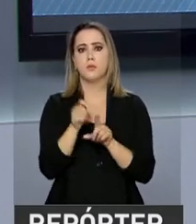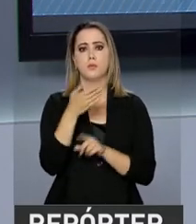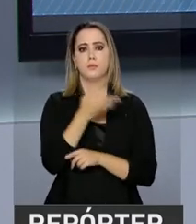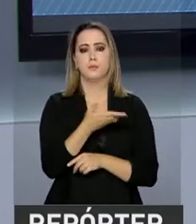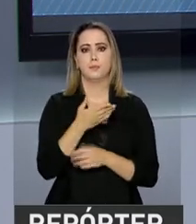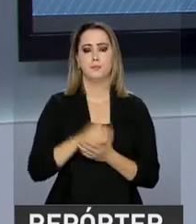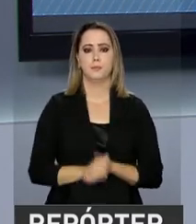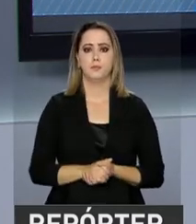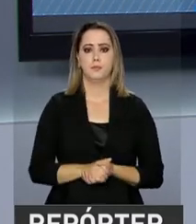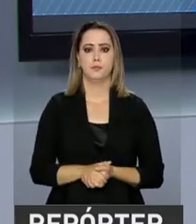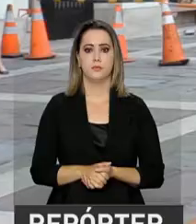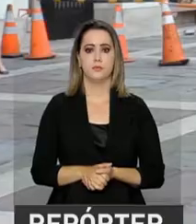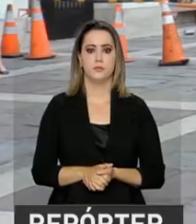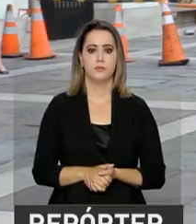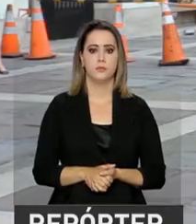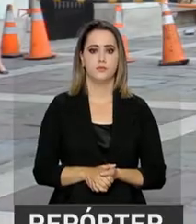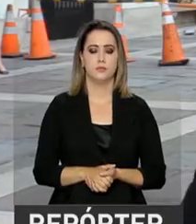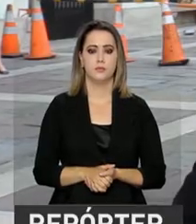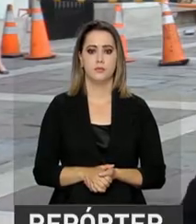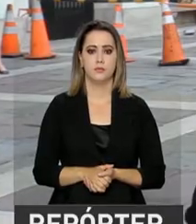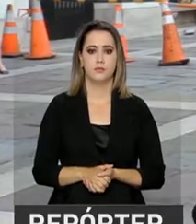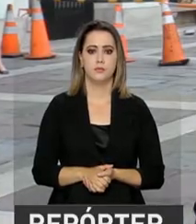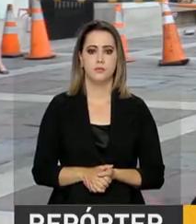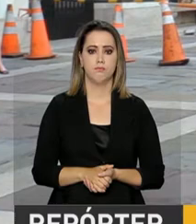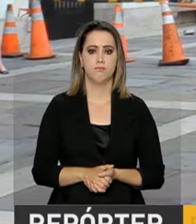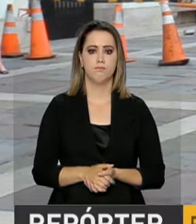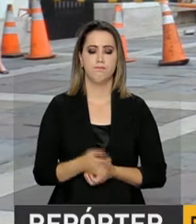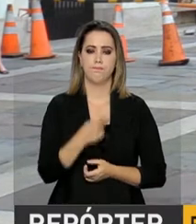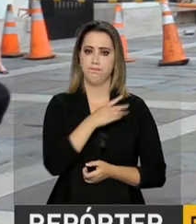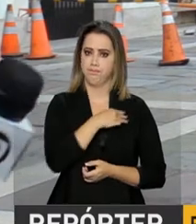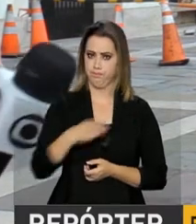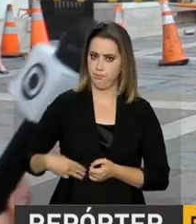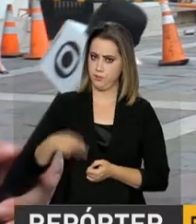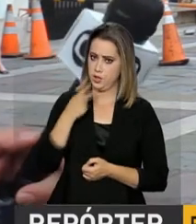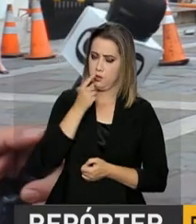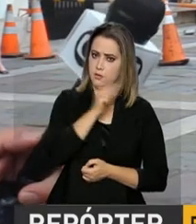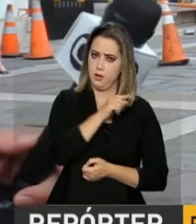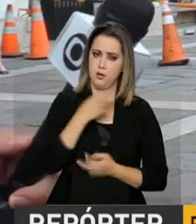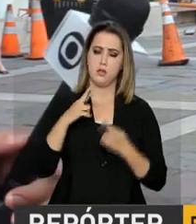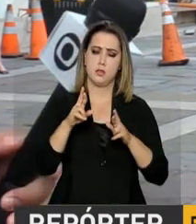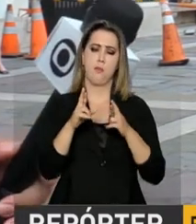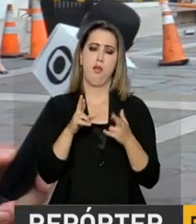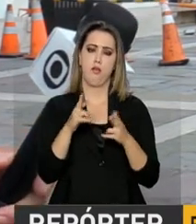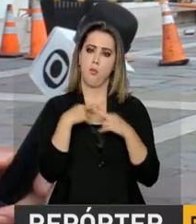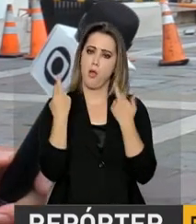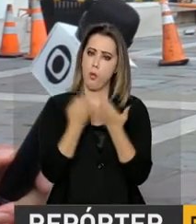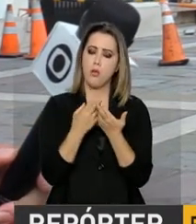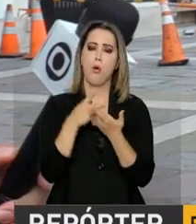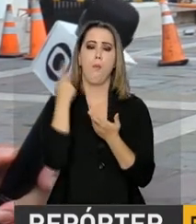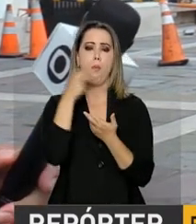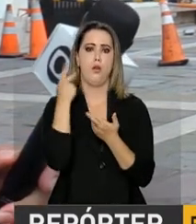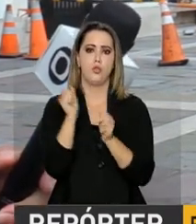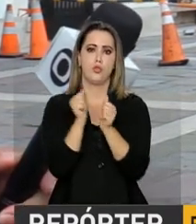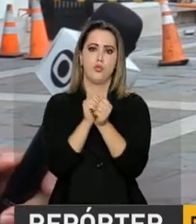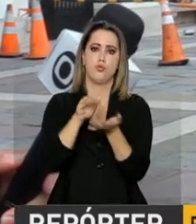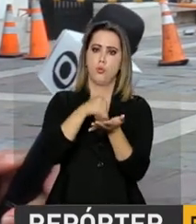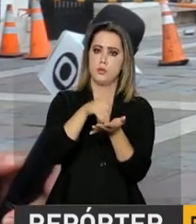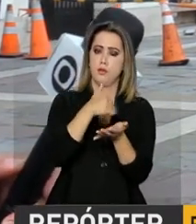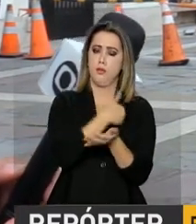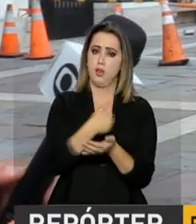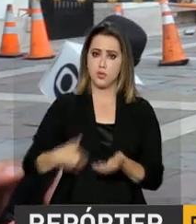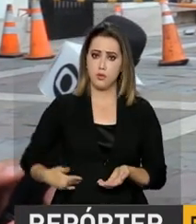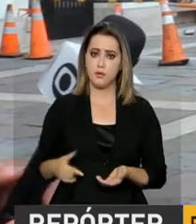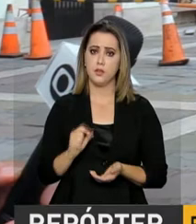boston espero fazer uma reunião mais política aqui com um secretário e a gente definir um